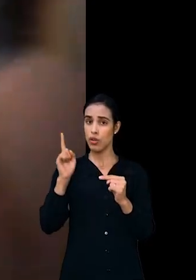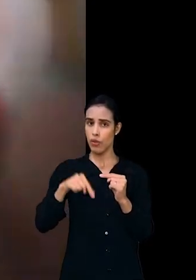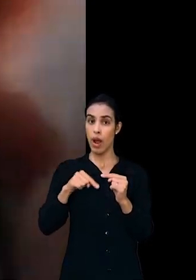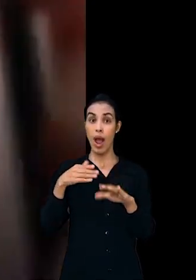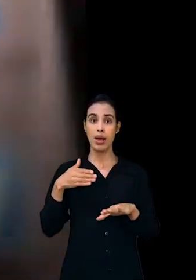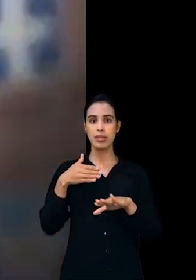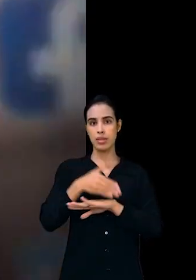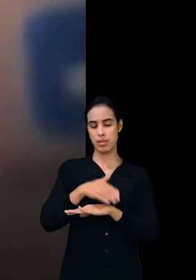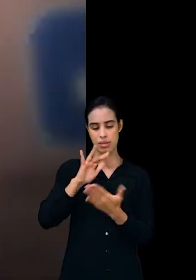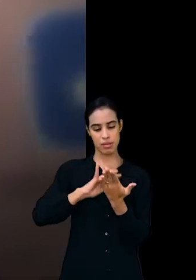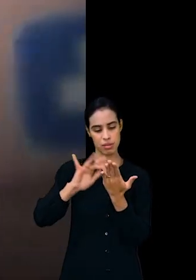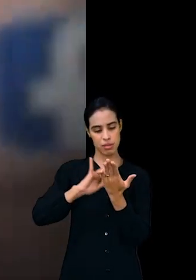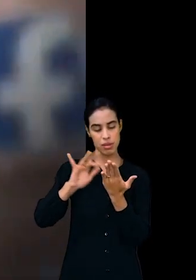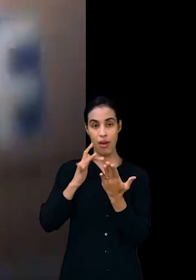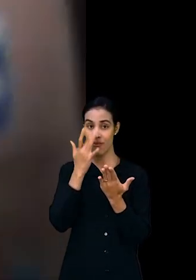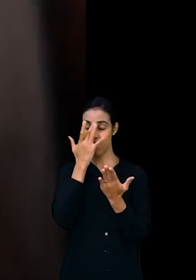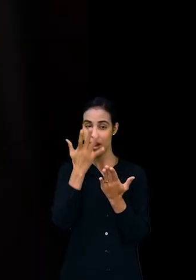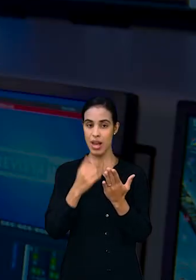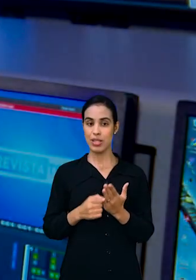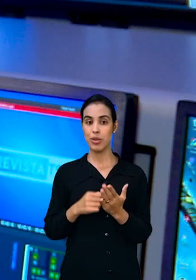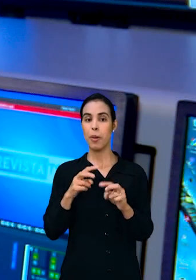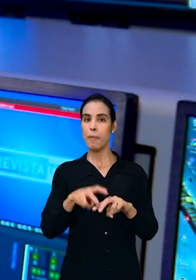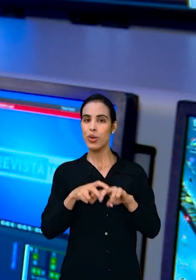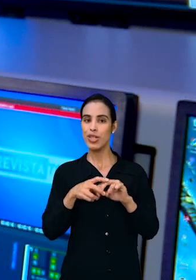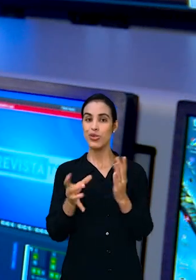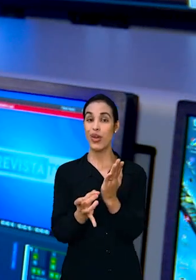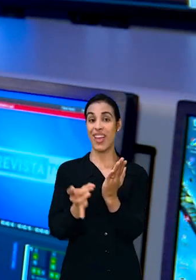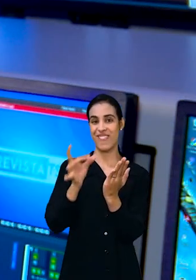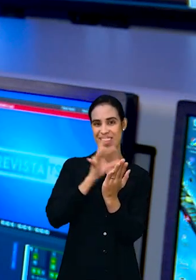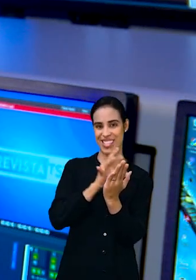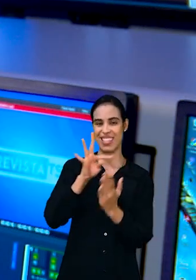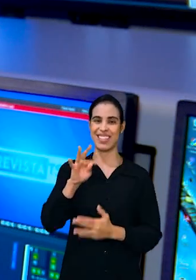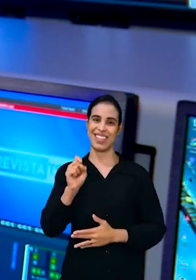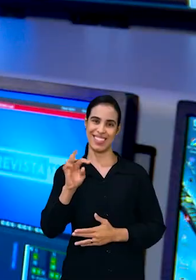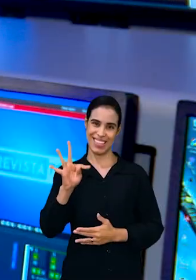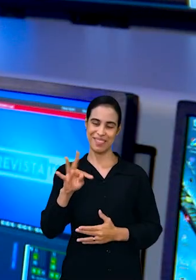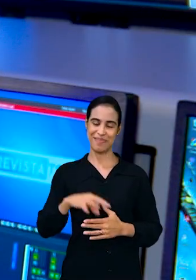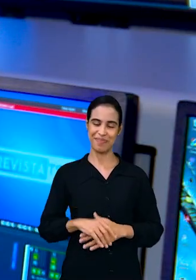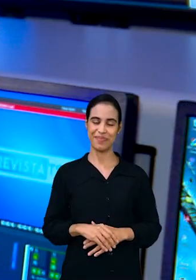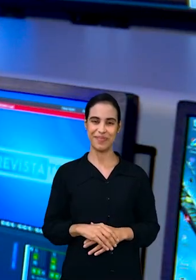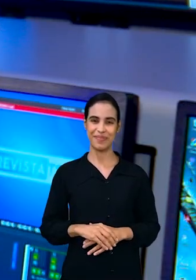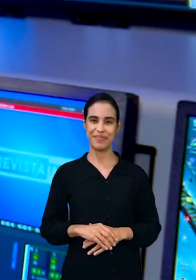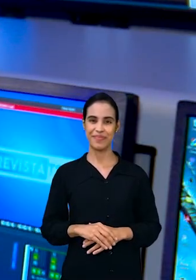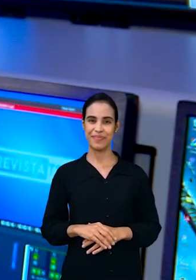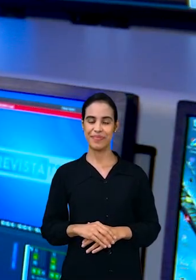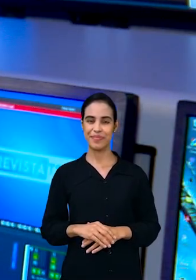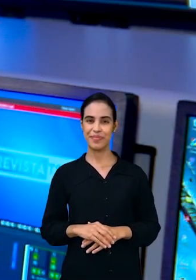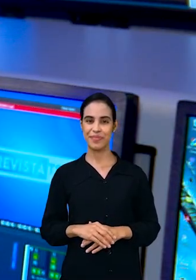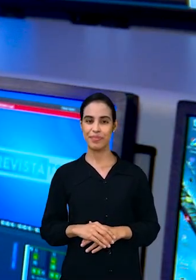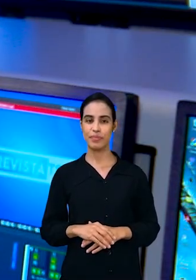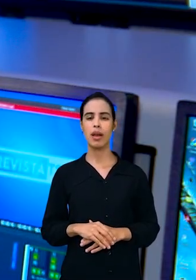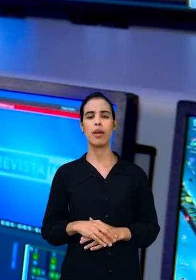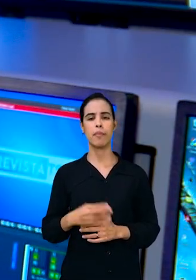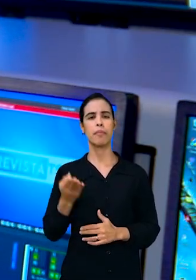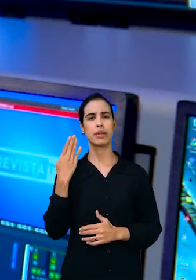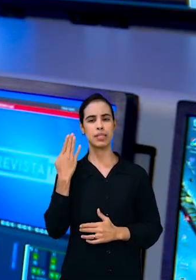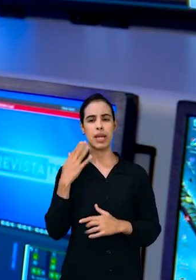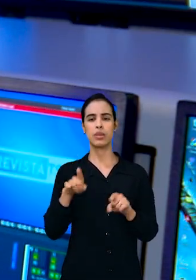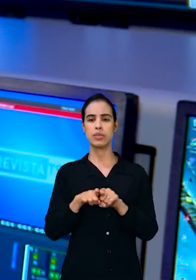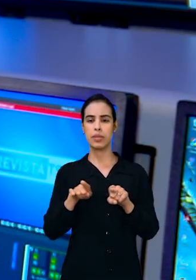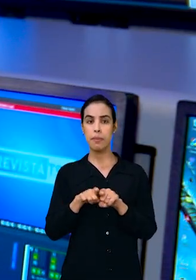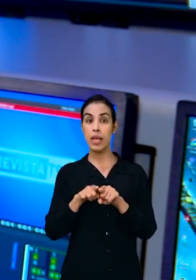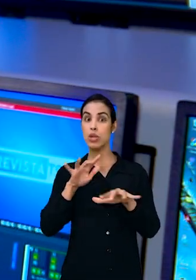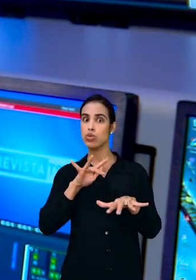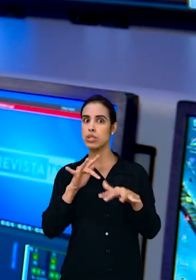revista eletrônica, que você usa por esses dispositivos. Então, por isso esse nome, Revista TST. Nessa época, também